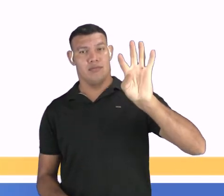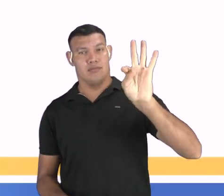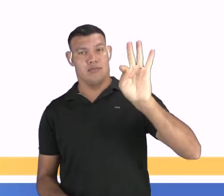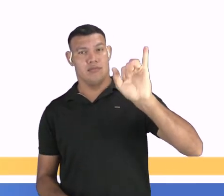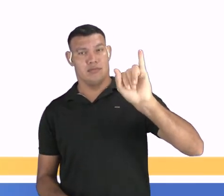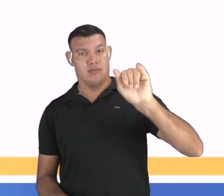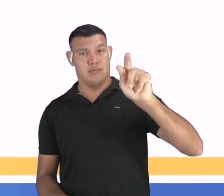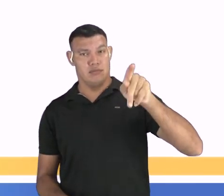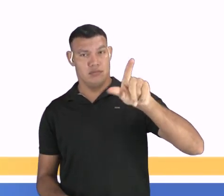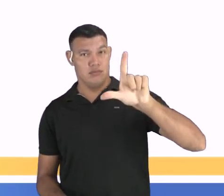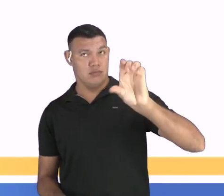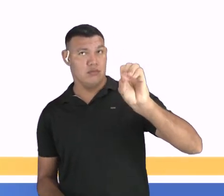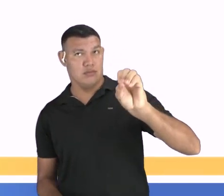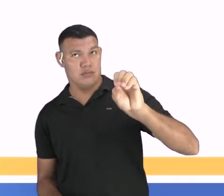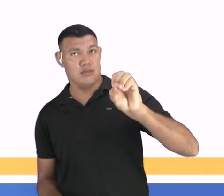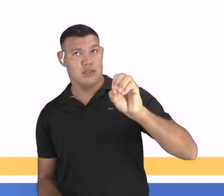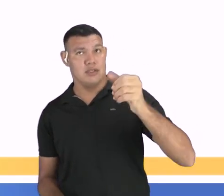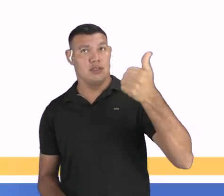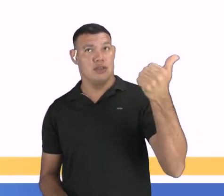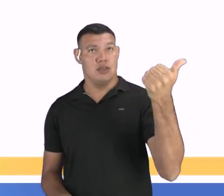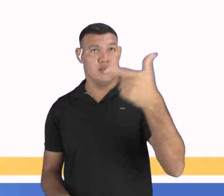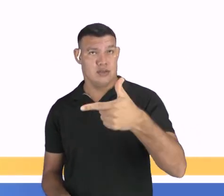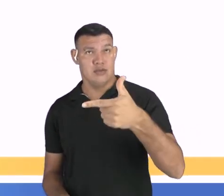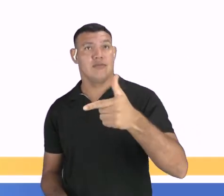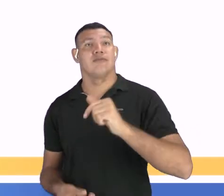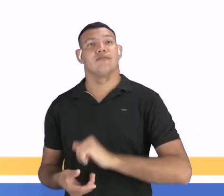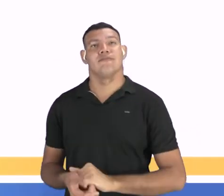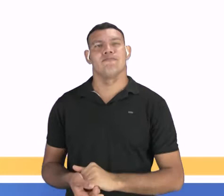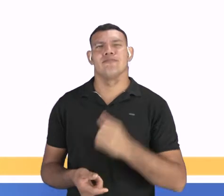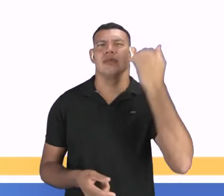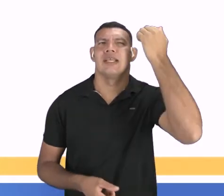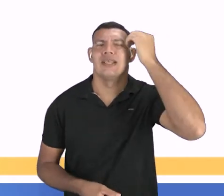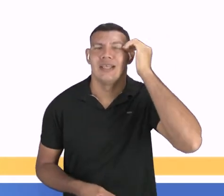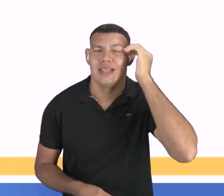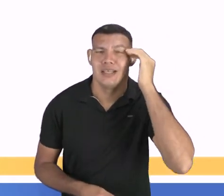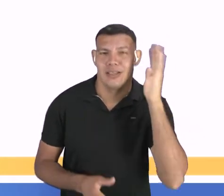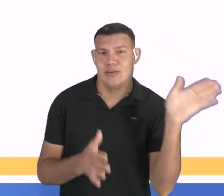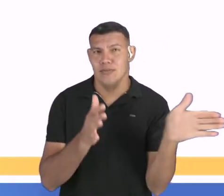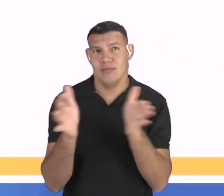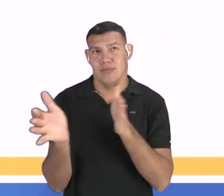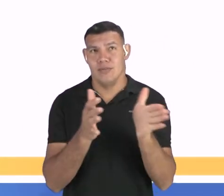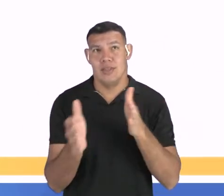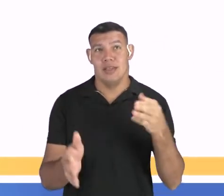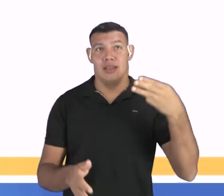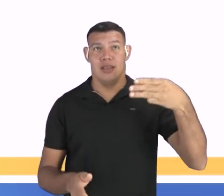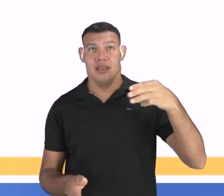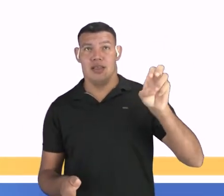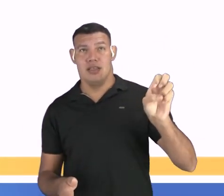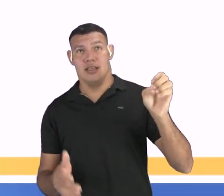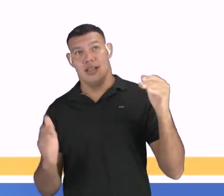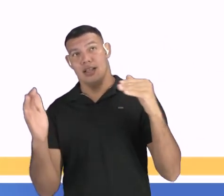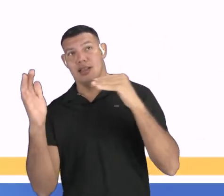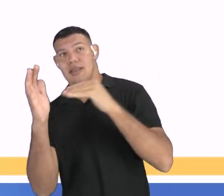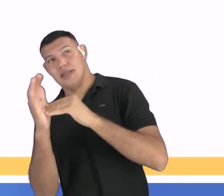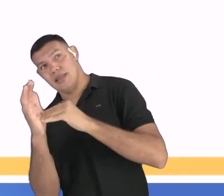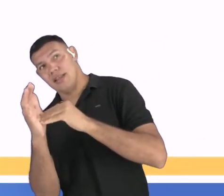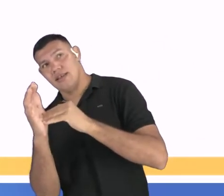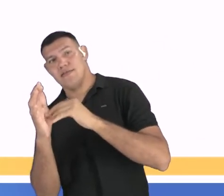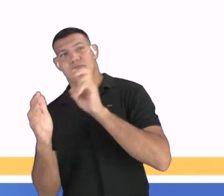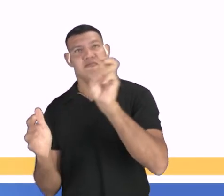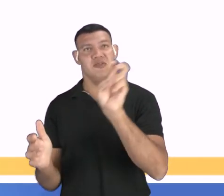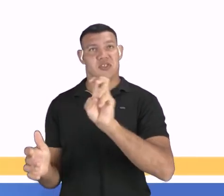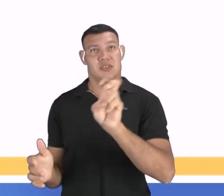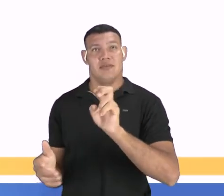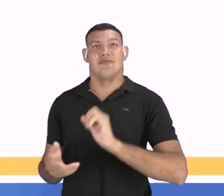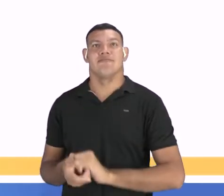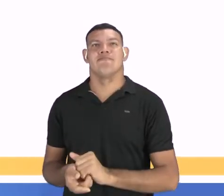em uma unidade um múltiplo de 7, determine essa idade. Bom, se antecede, né, quer dizer que